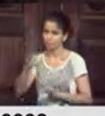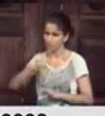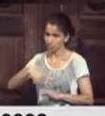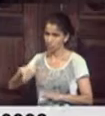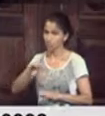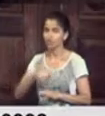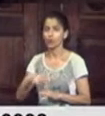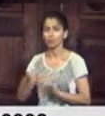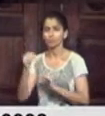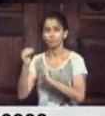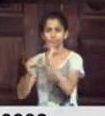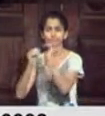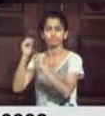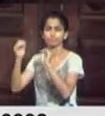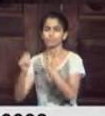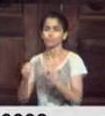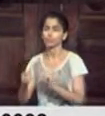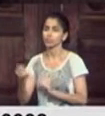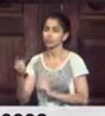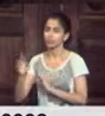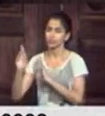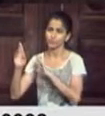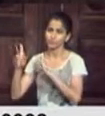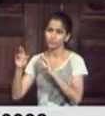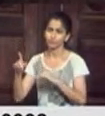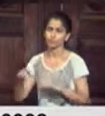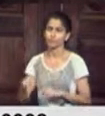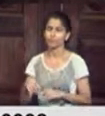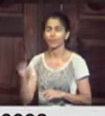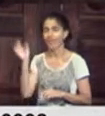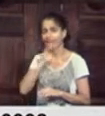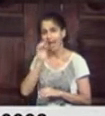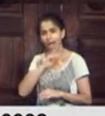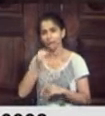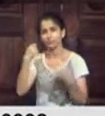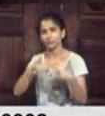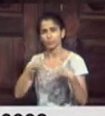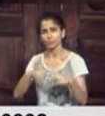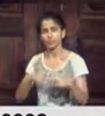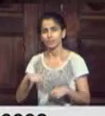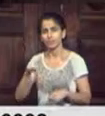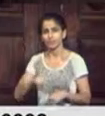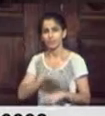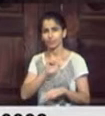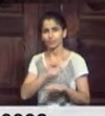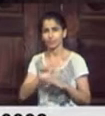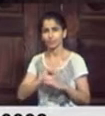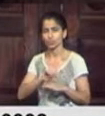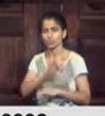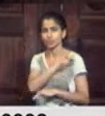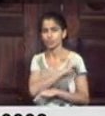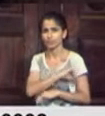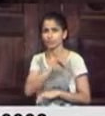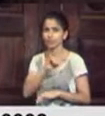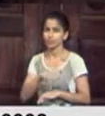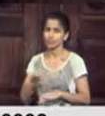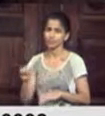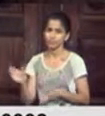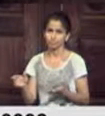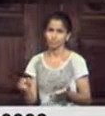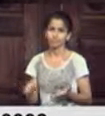senhoras e senhores deputados, não há hipótese de nós conseguirmos zerar o déficit orçamentário sem o apoio do governo